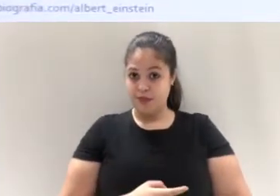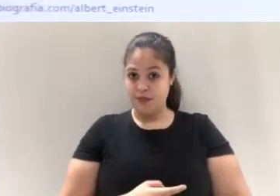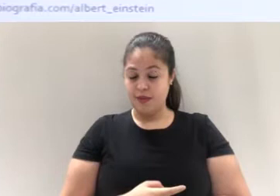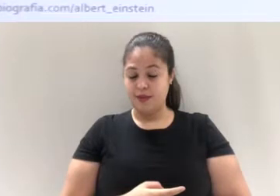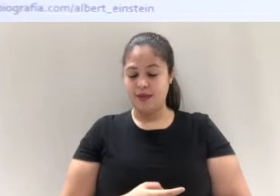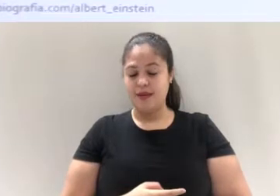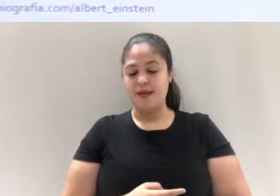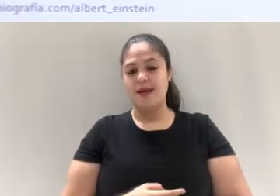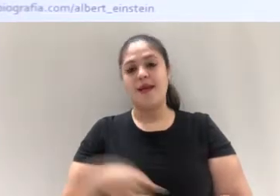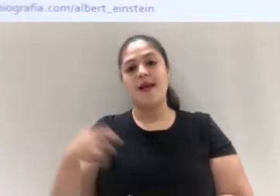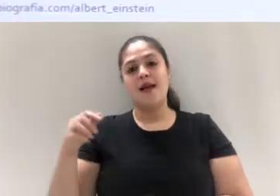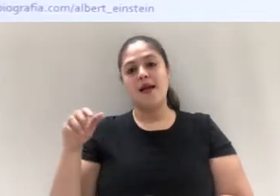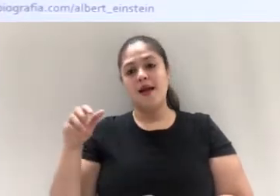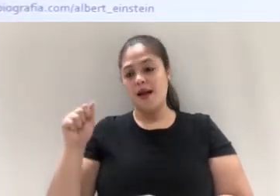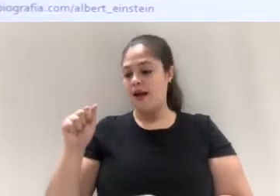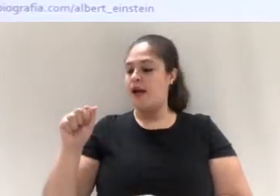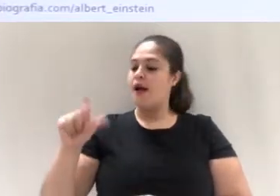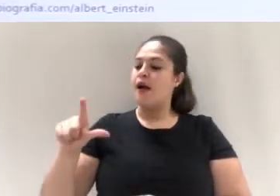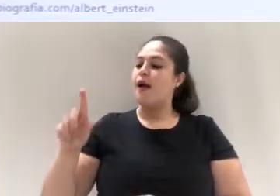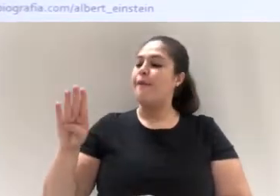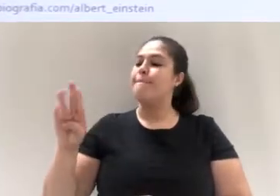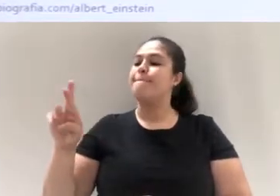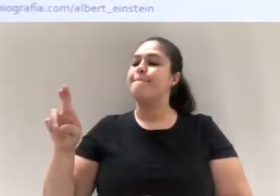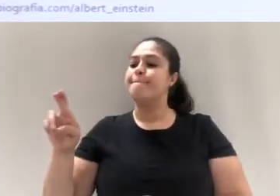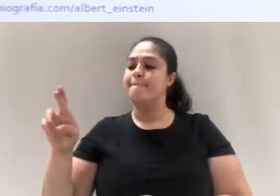Posteriormente, Albert Einstein